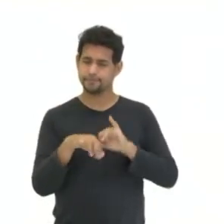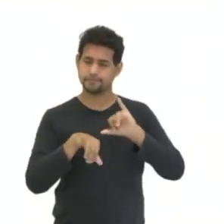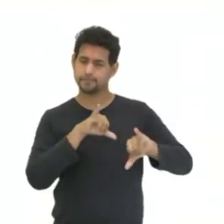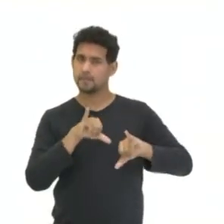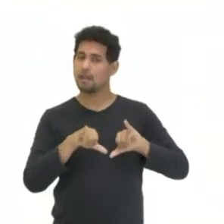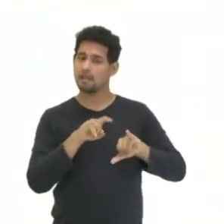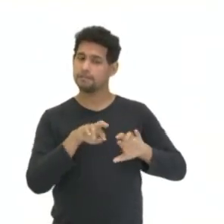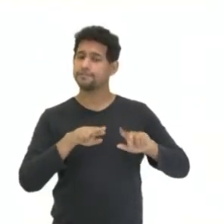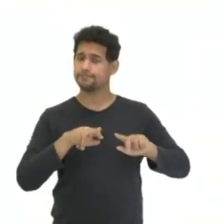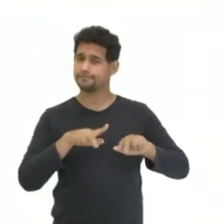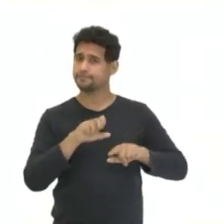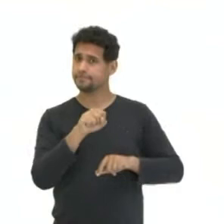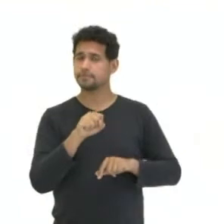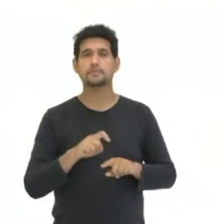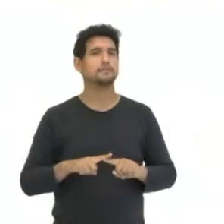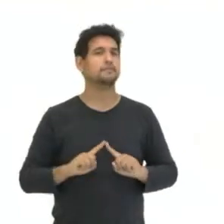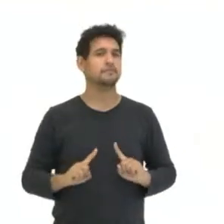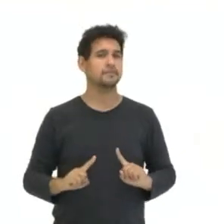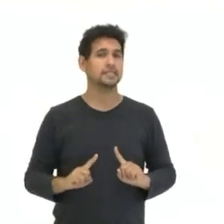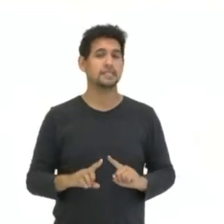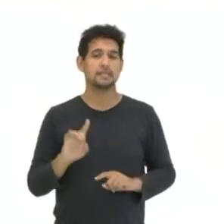São diferentes. Então,